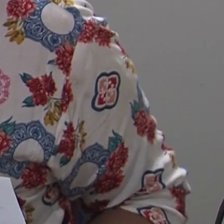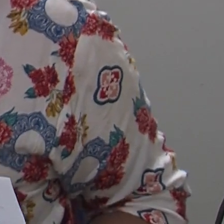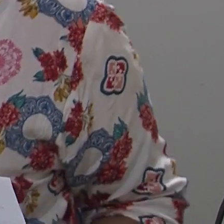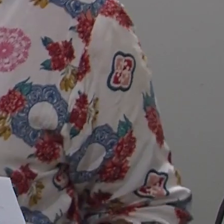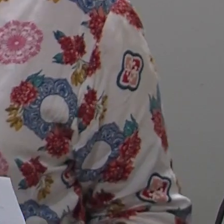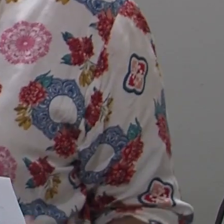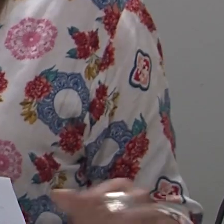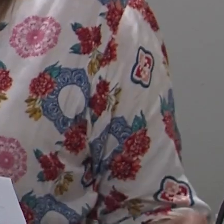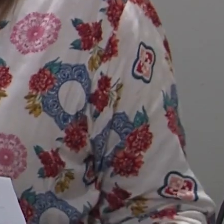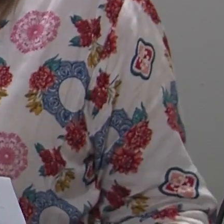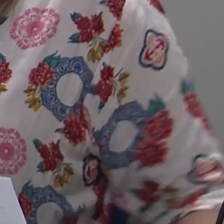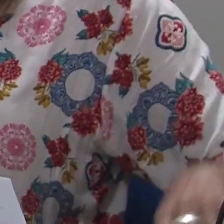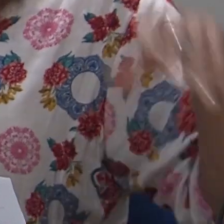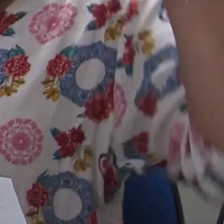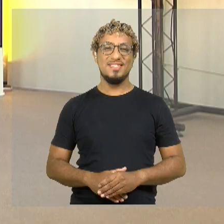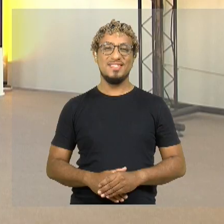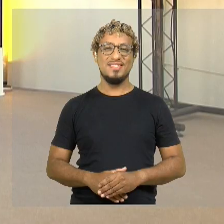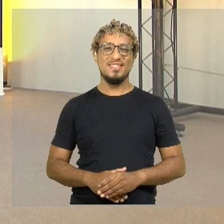companhia.